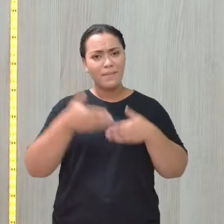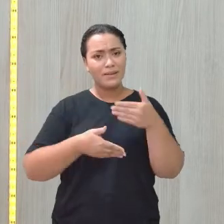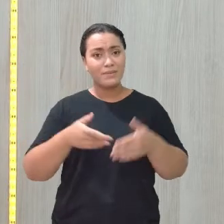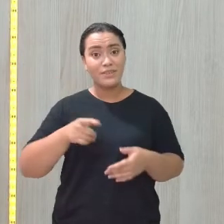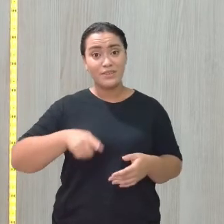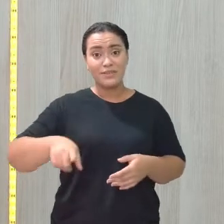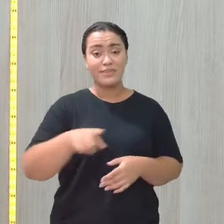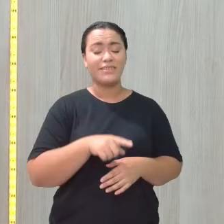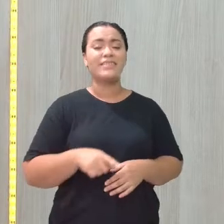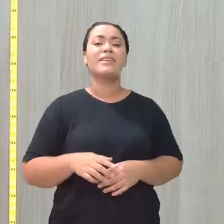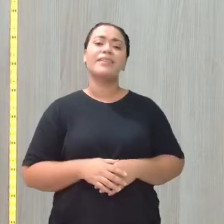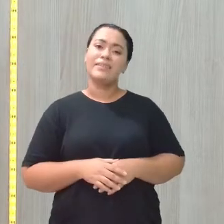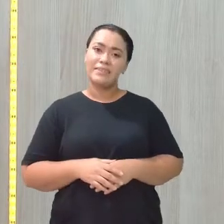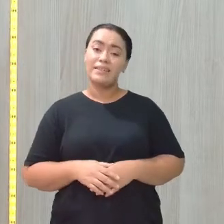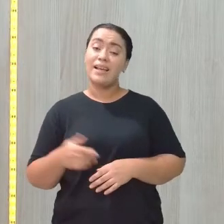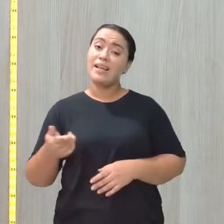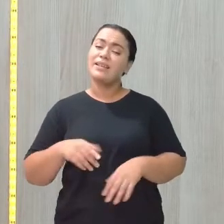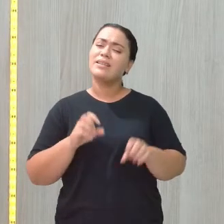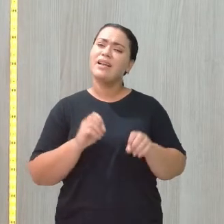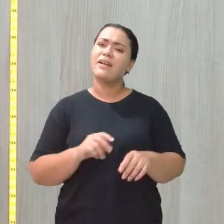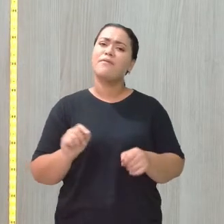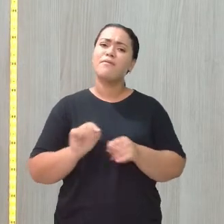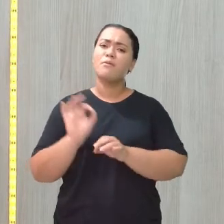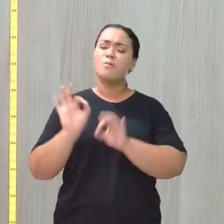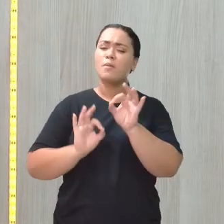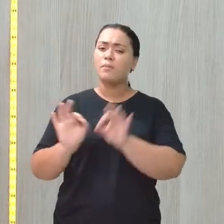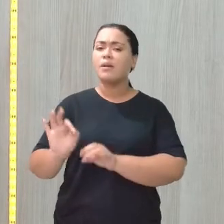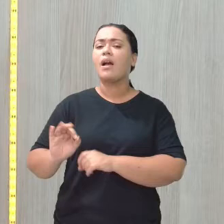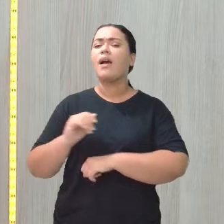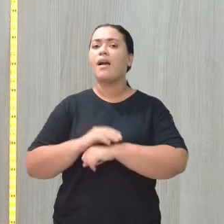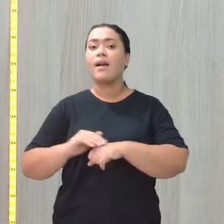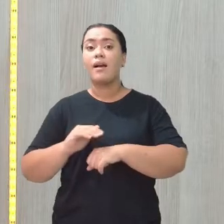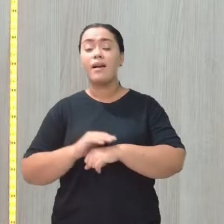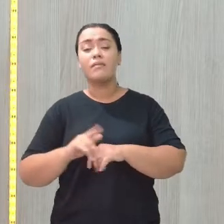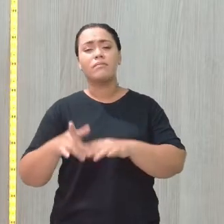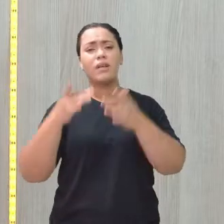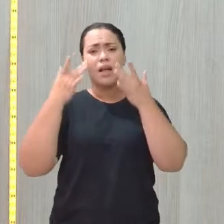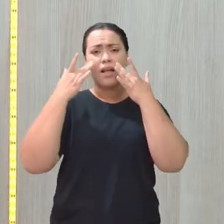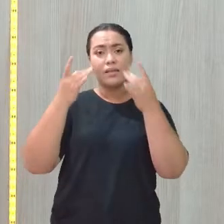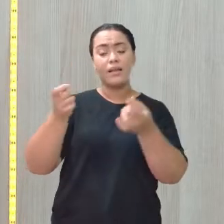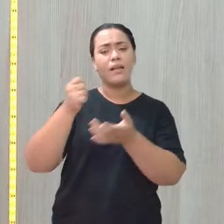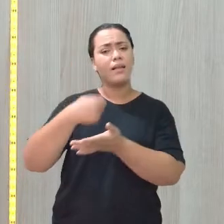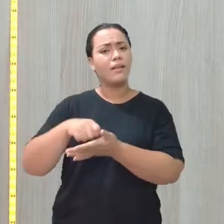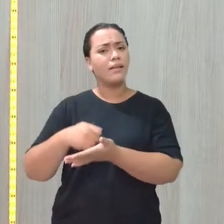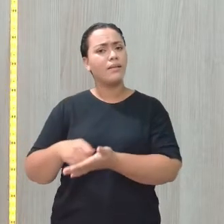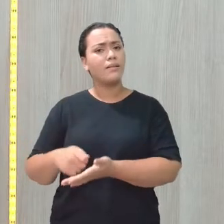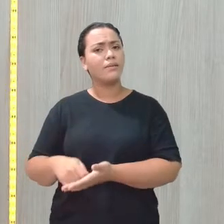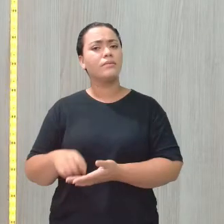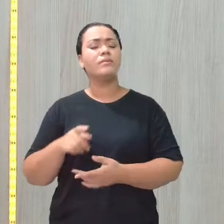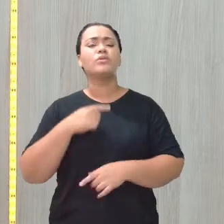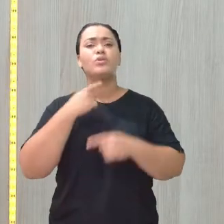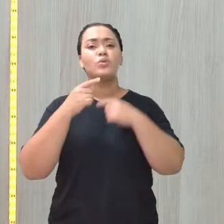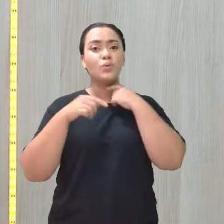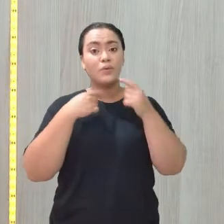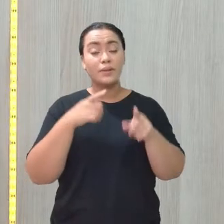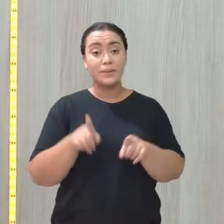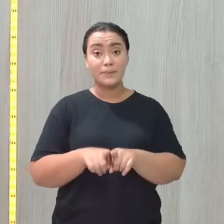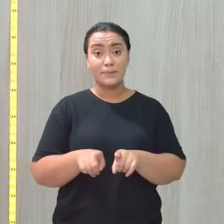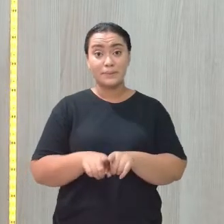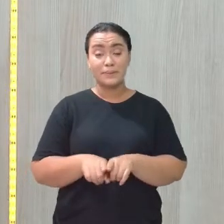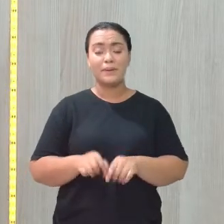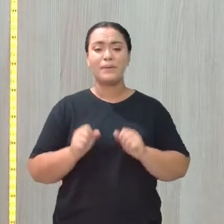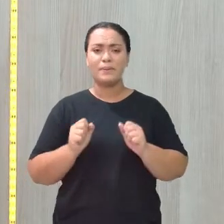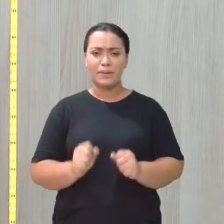de vocês. Então, essa aula foi feita com muito carinho. Então, fiquem atentos, peguem lápis, caderno, tirem as dúvidas de vocês